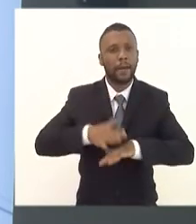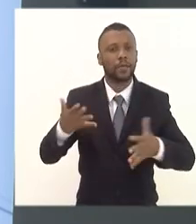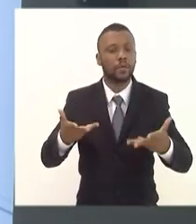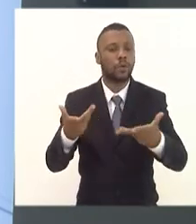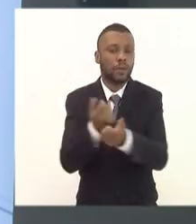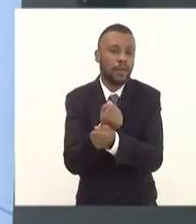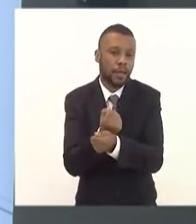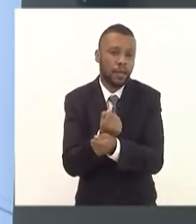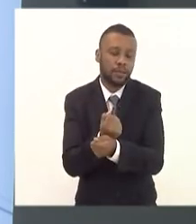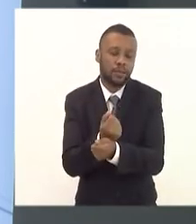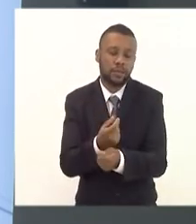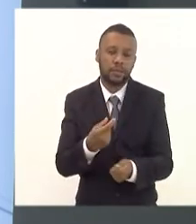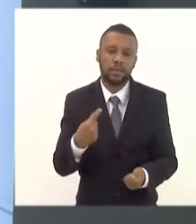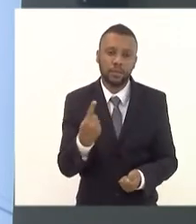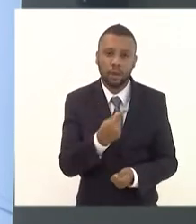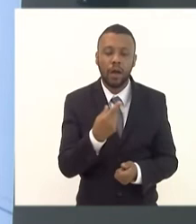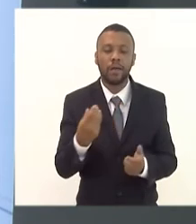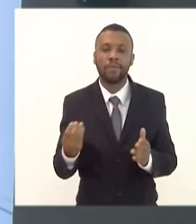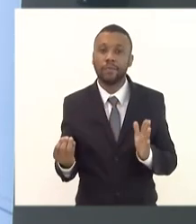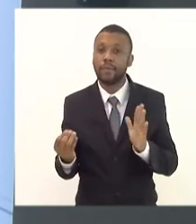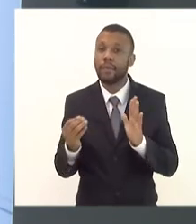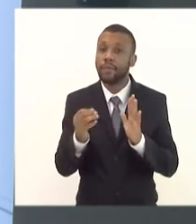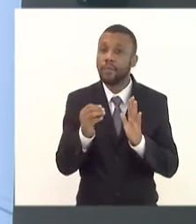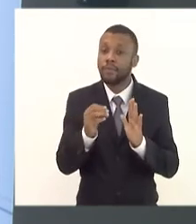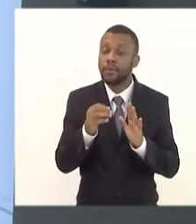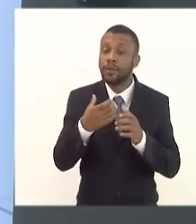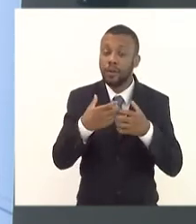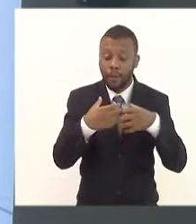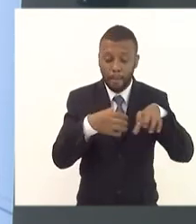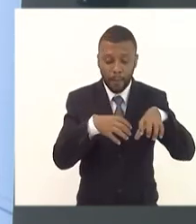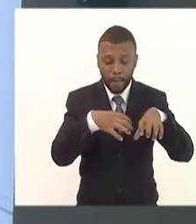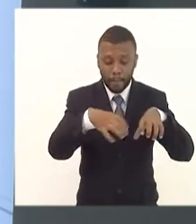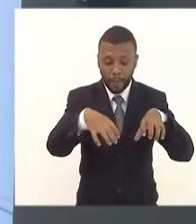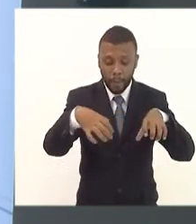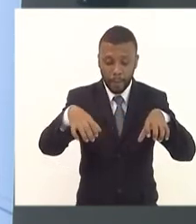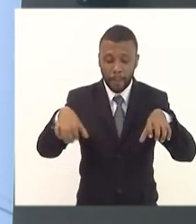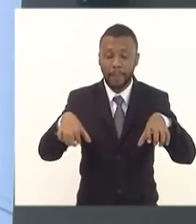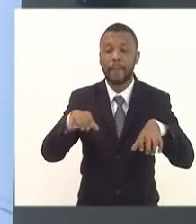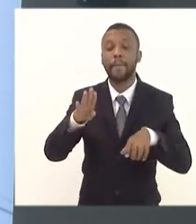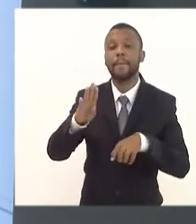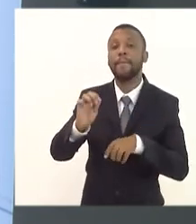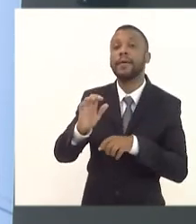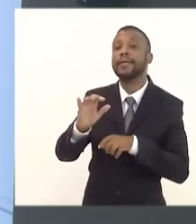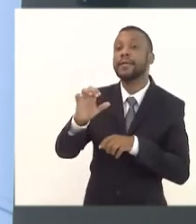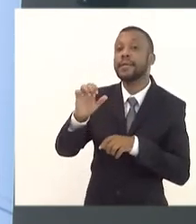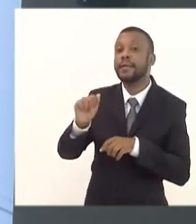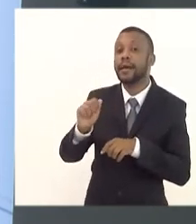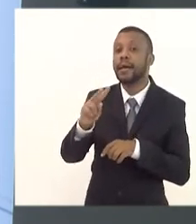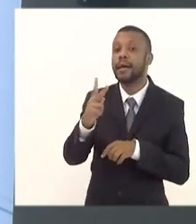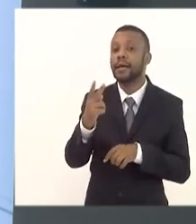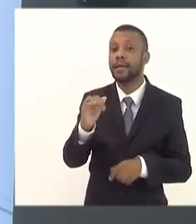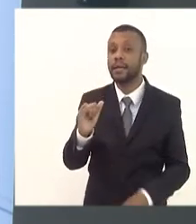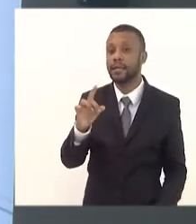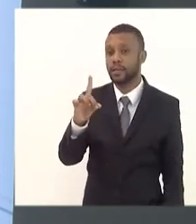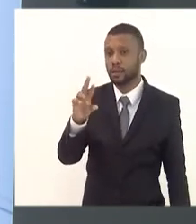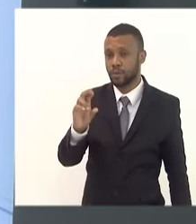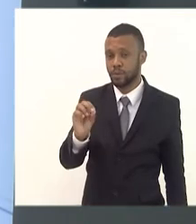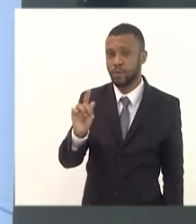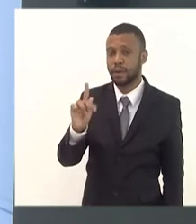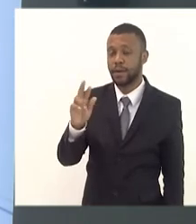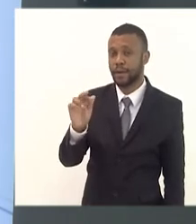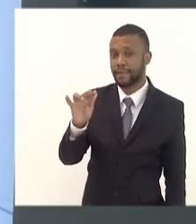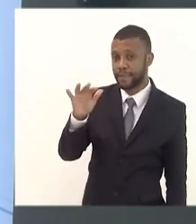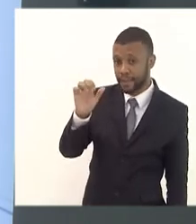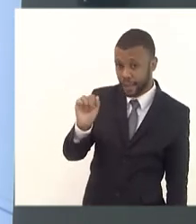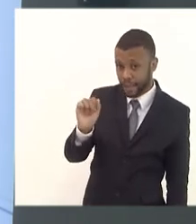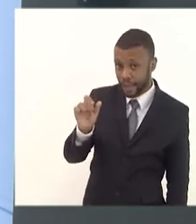fosse por bacia hidrográfica. Porque se não for por bacia hidrográfica, nós estamos jogando